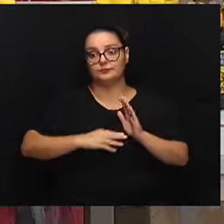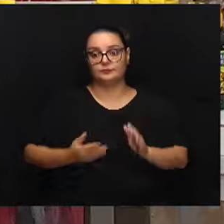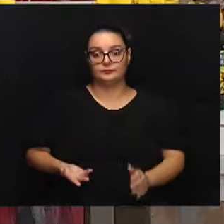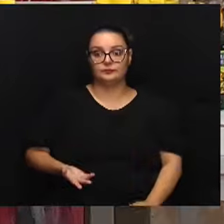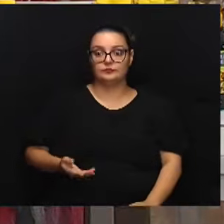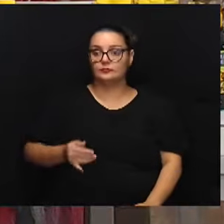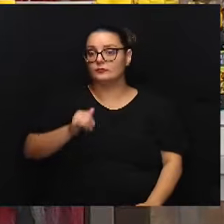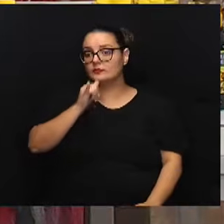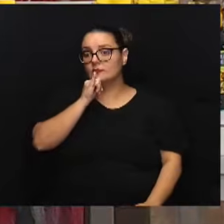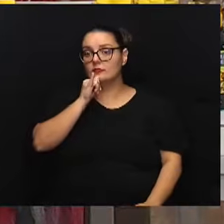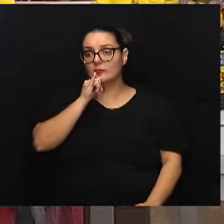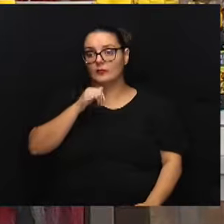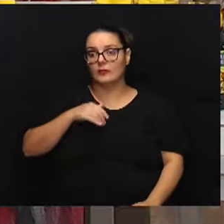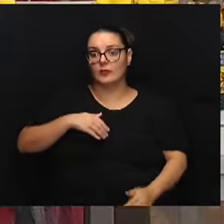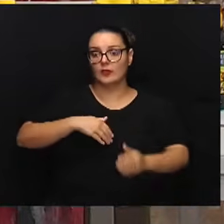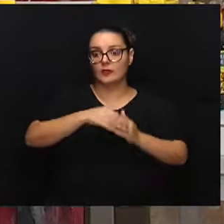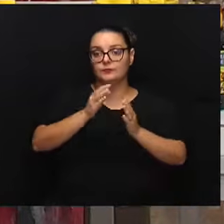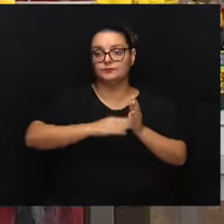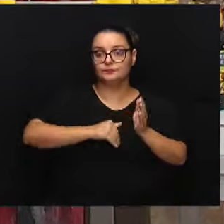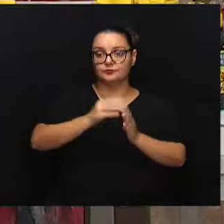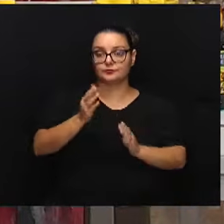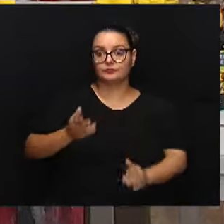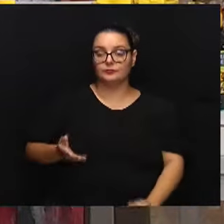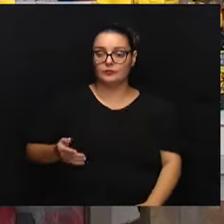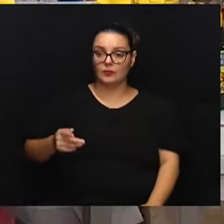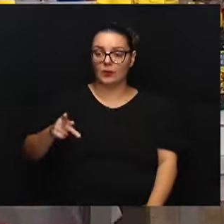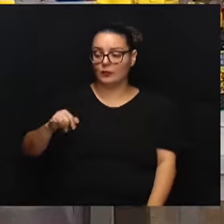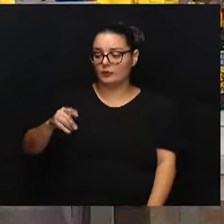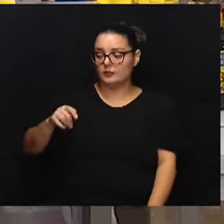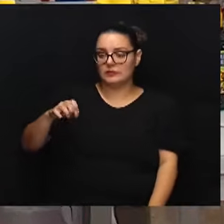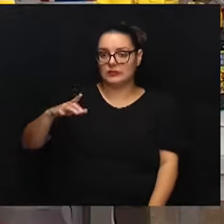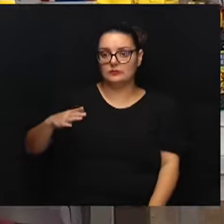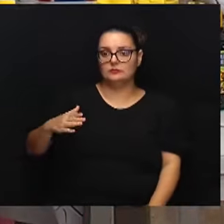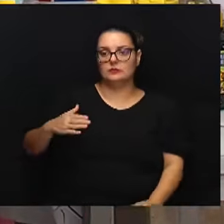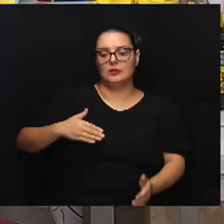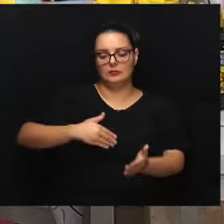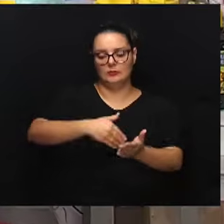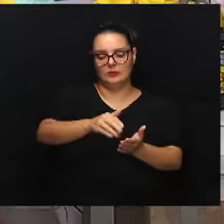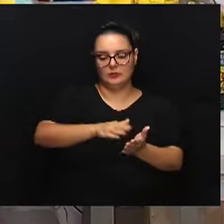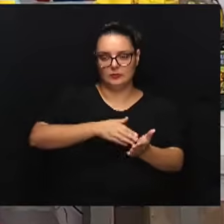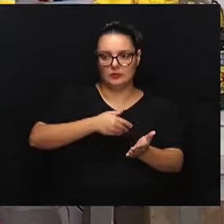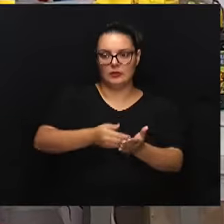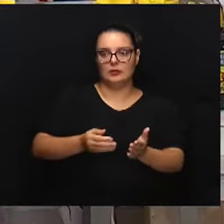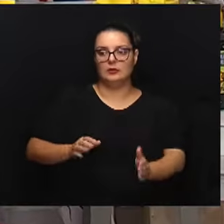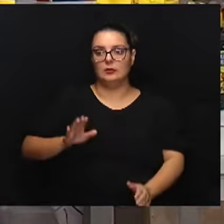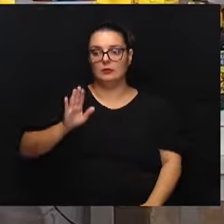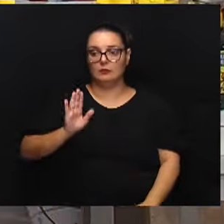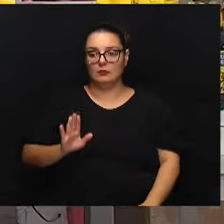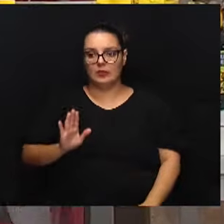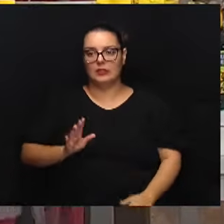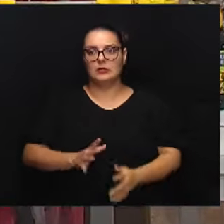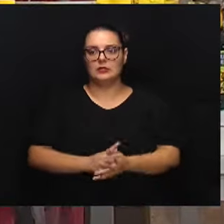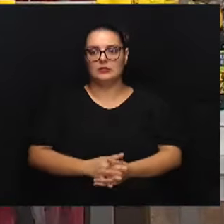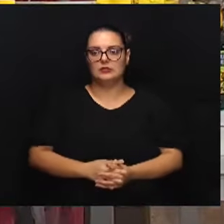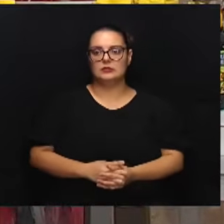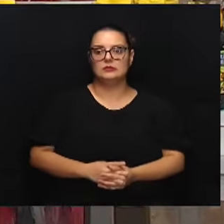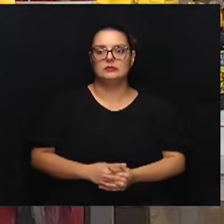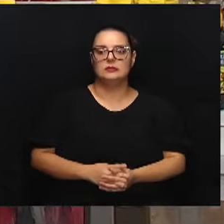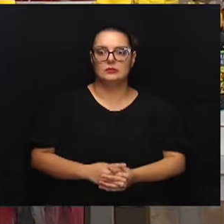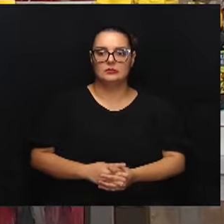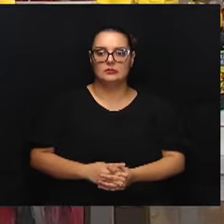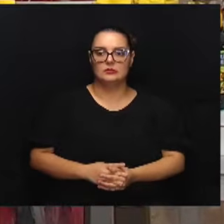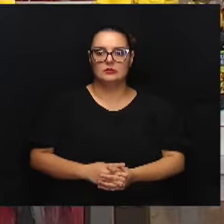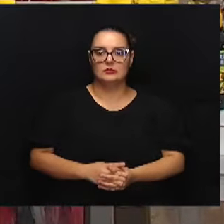vou pintar com pincel, você vai dar a pincelada normal, porém, você fica